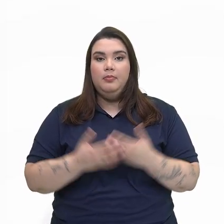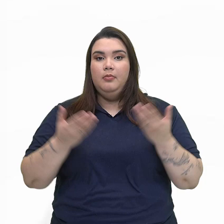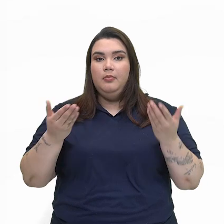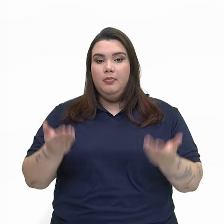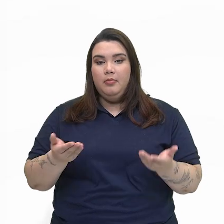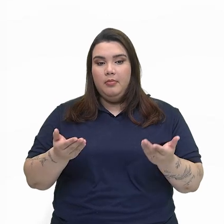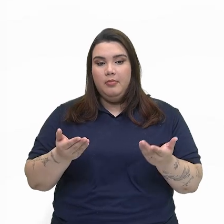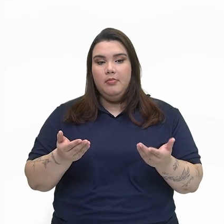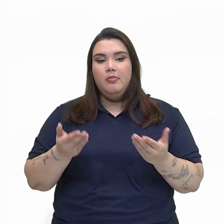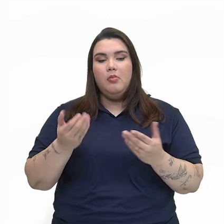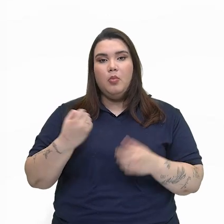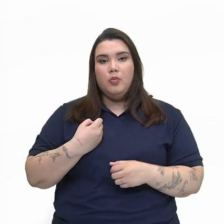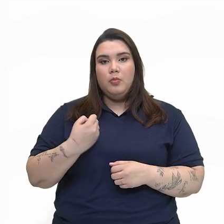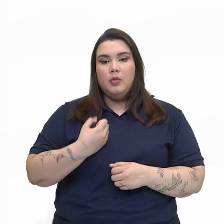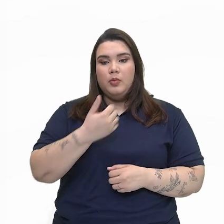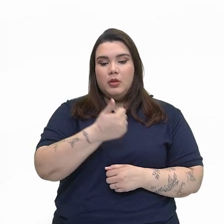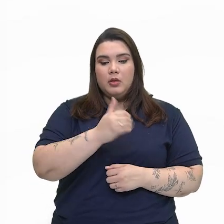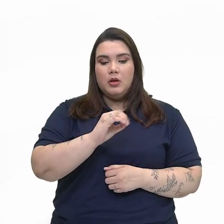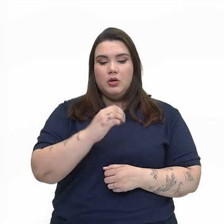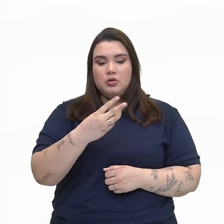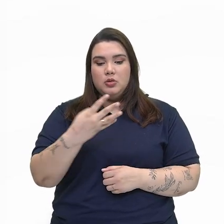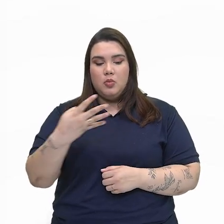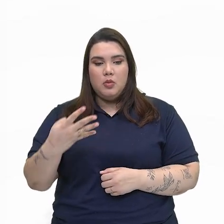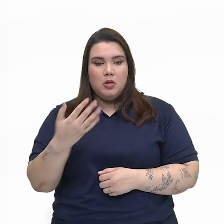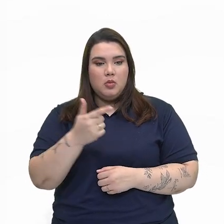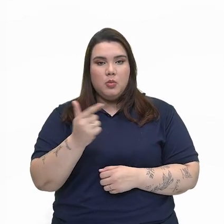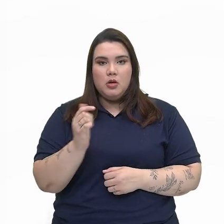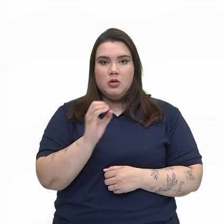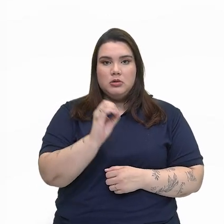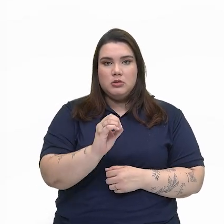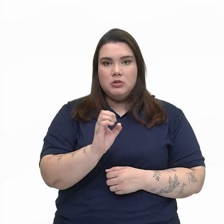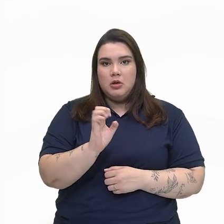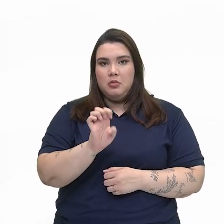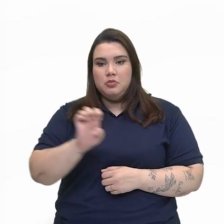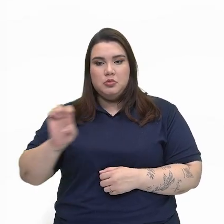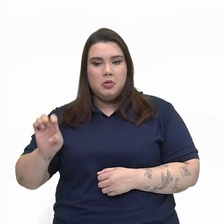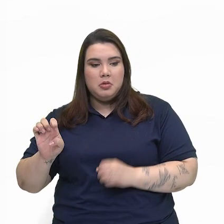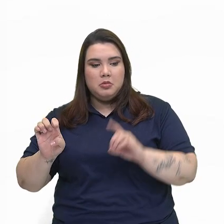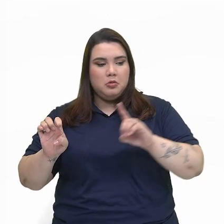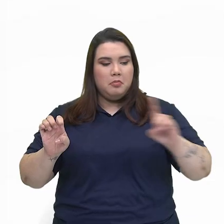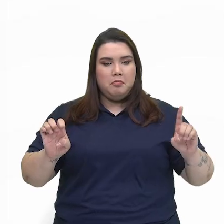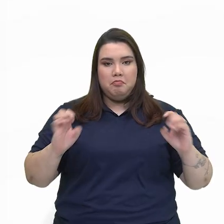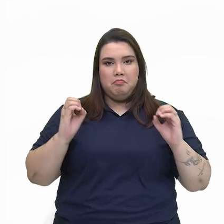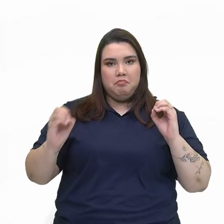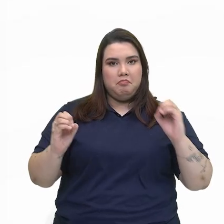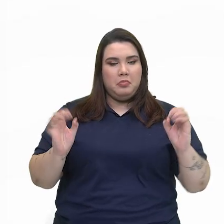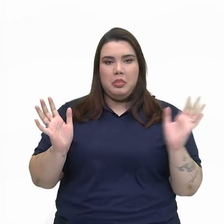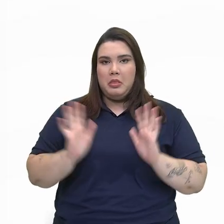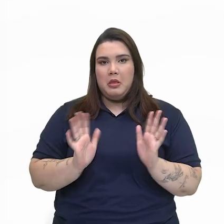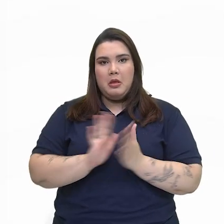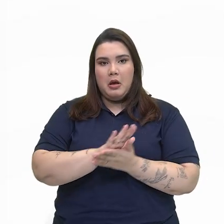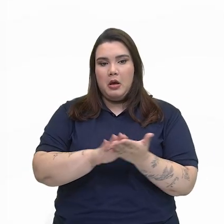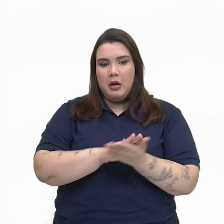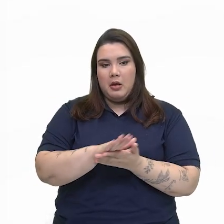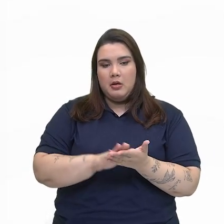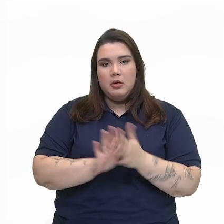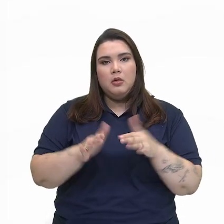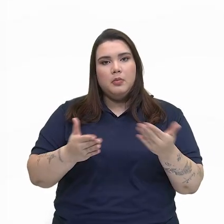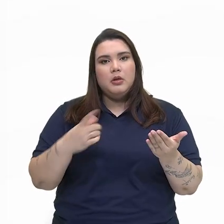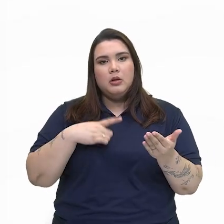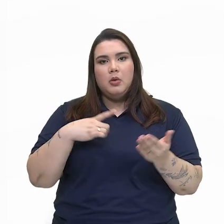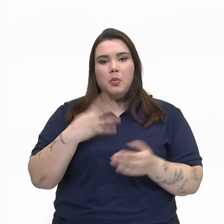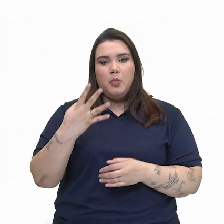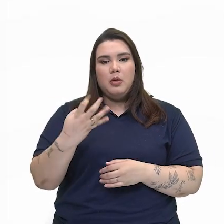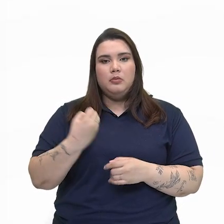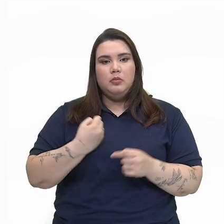o 1034 não tem zero à esquerda e nem à direita, o zero está no meio, tem 4 algarismos significativos, tá, pessoal?